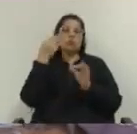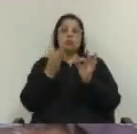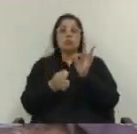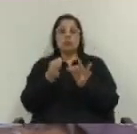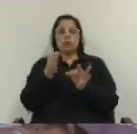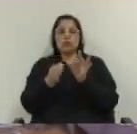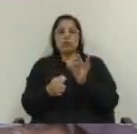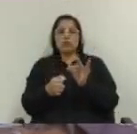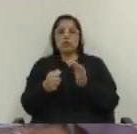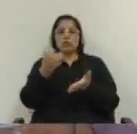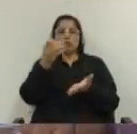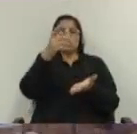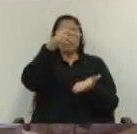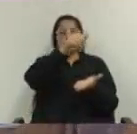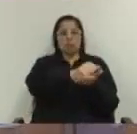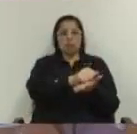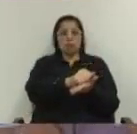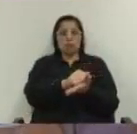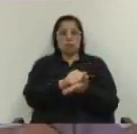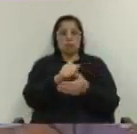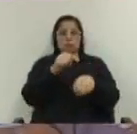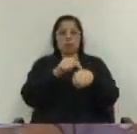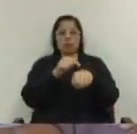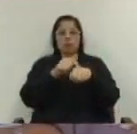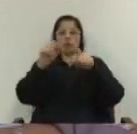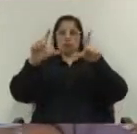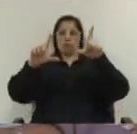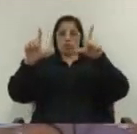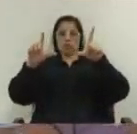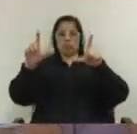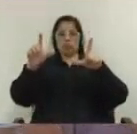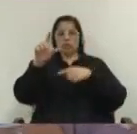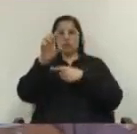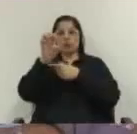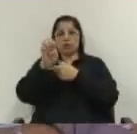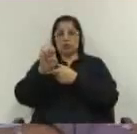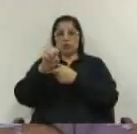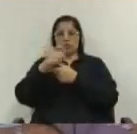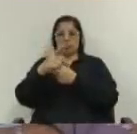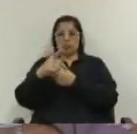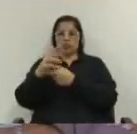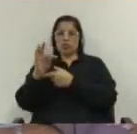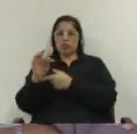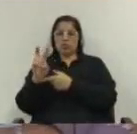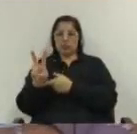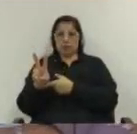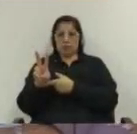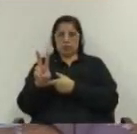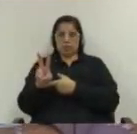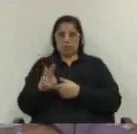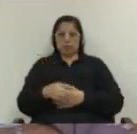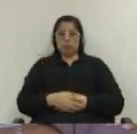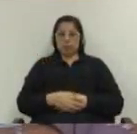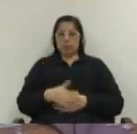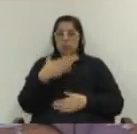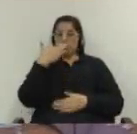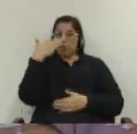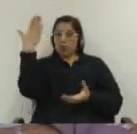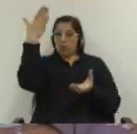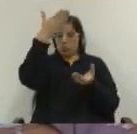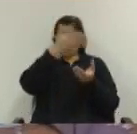ocasião. Fonte, EPTV. E para corroborar esse pedido de comissão processante contra